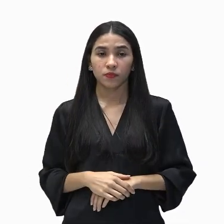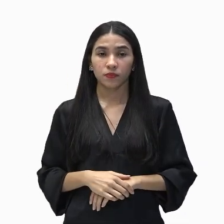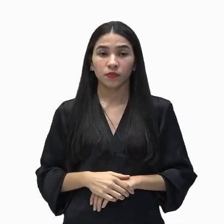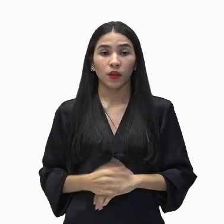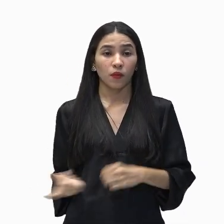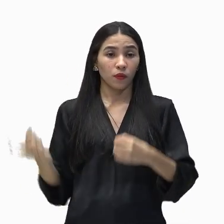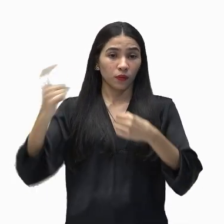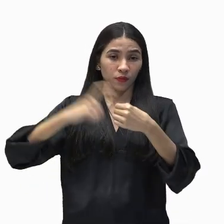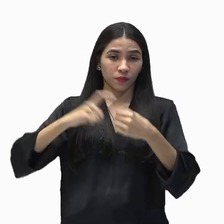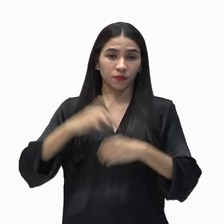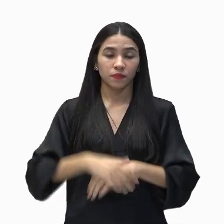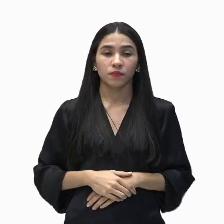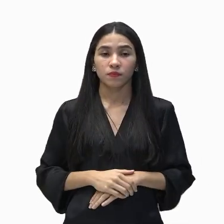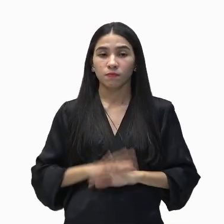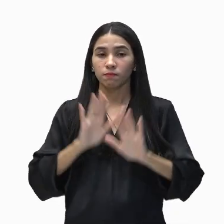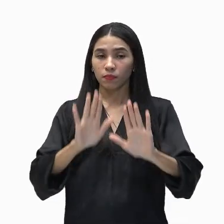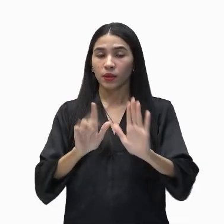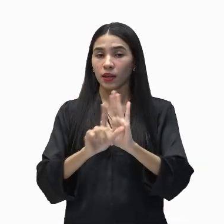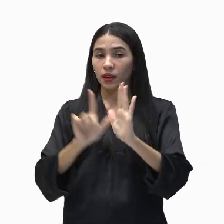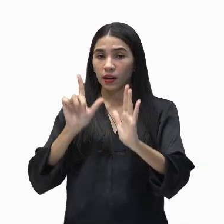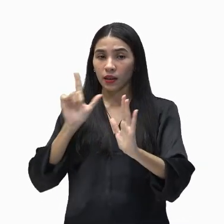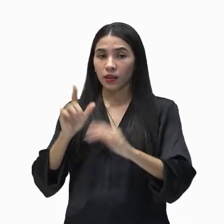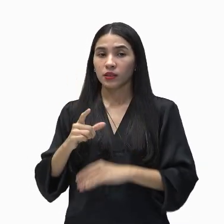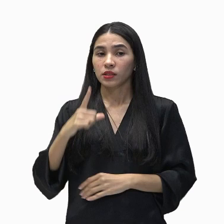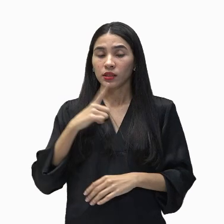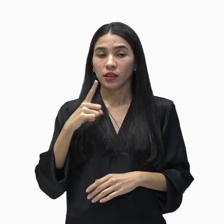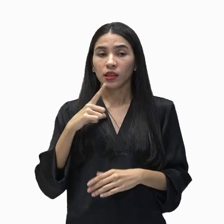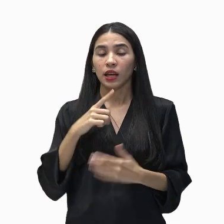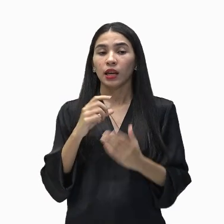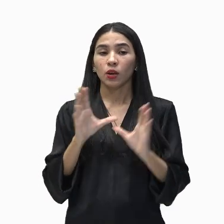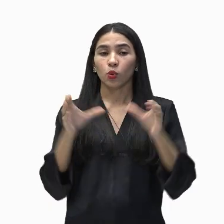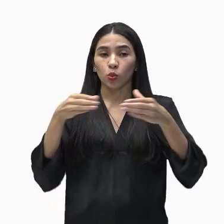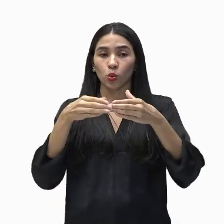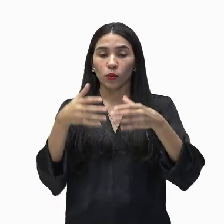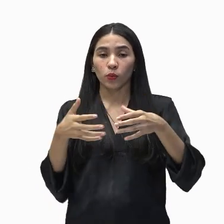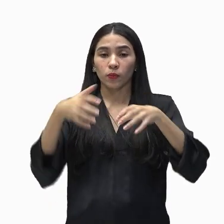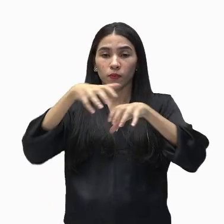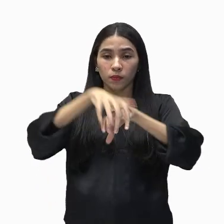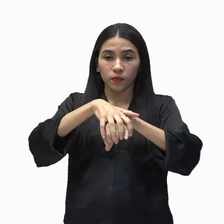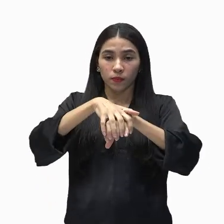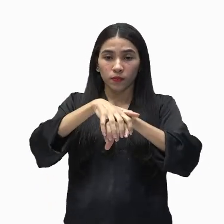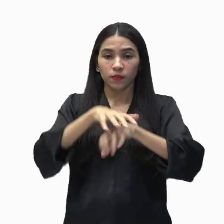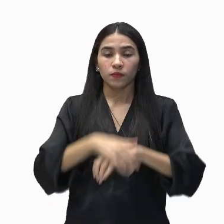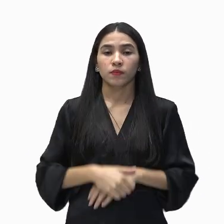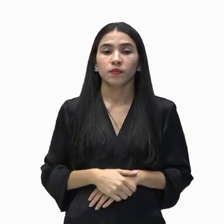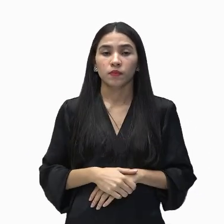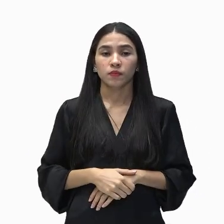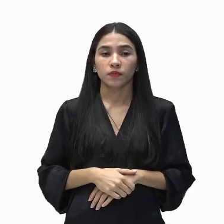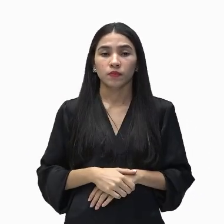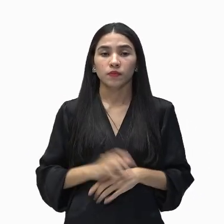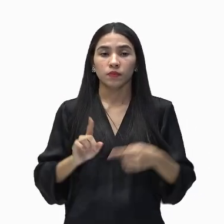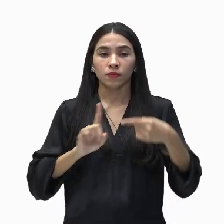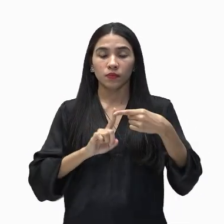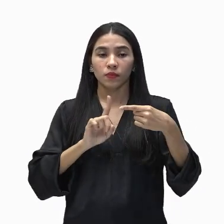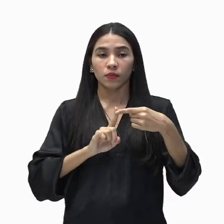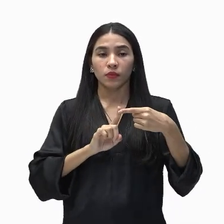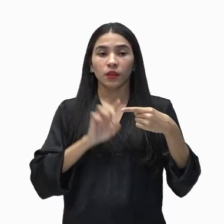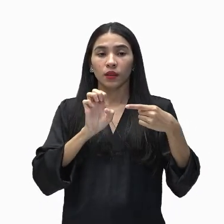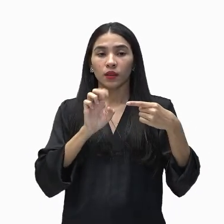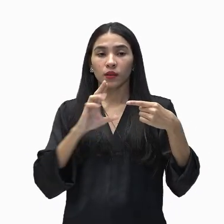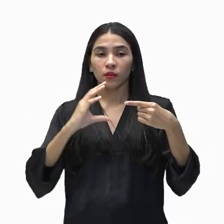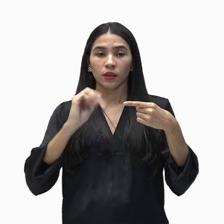Voltando aí. Antes de falar deles, temos o reino protista, características gerais, eucariontes,